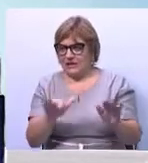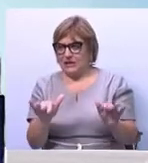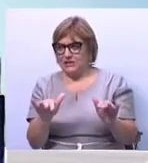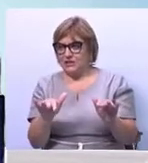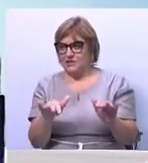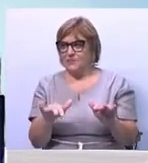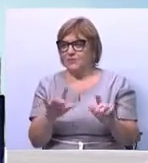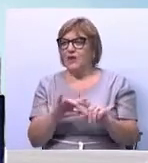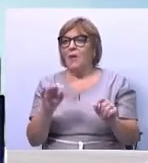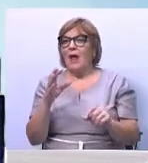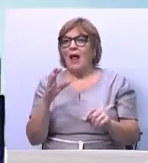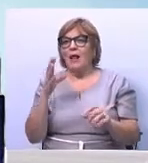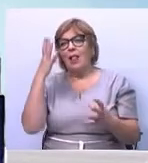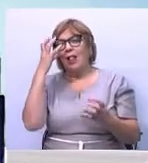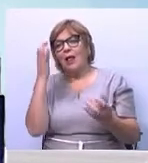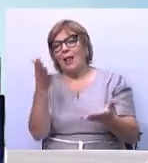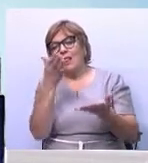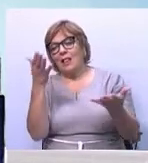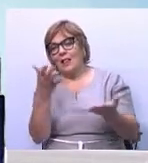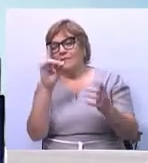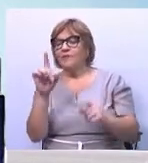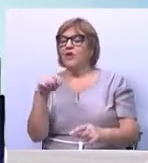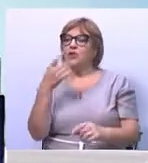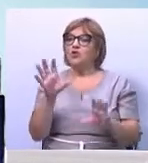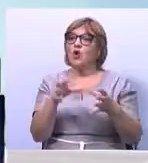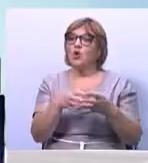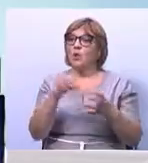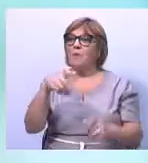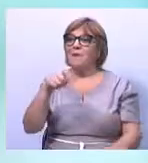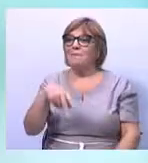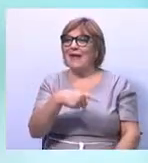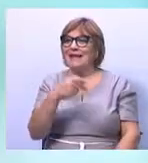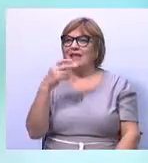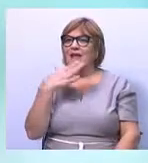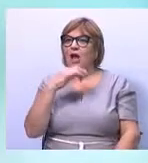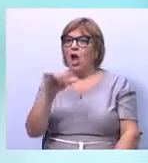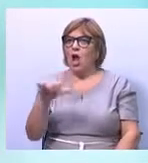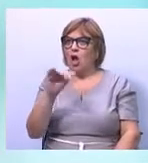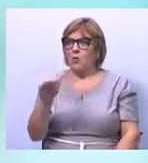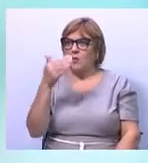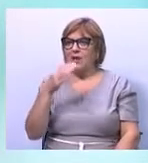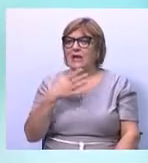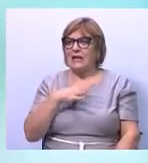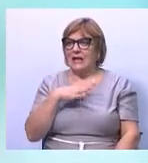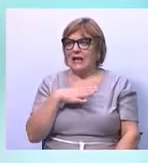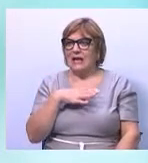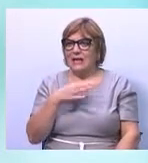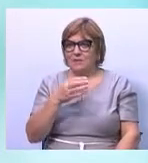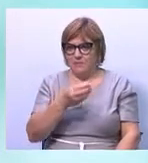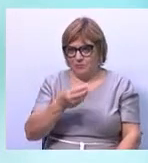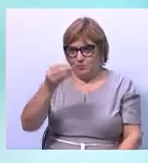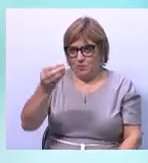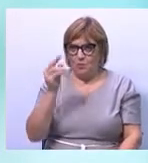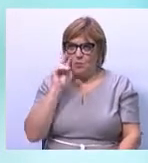esse efeito sedativo leve que Exatamente. Temos depois também o grupo das mentas, tem aqui até um óleo essencial, se me quiser até passar,